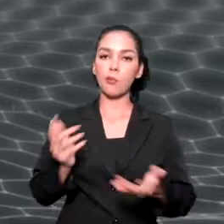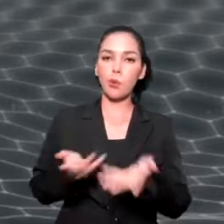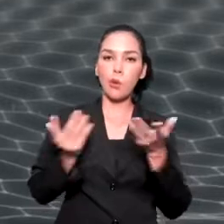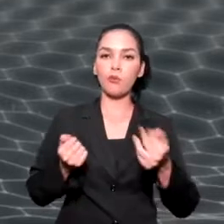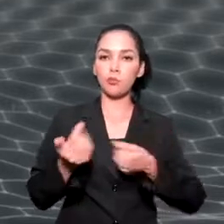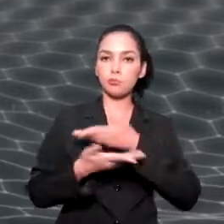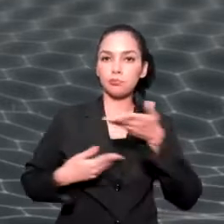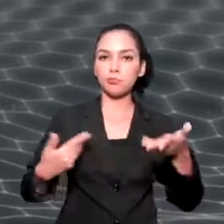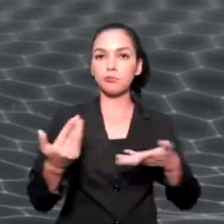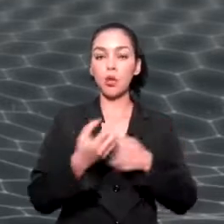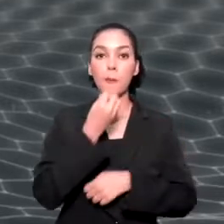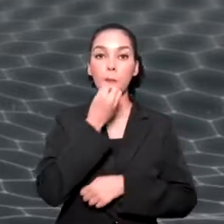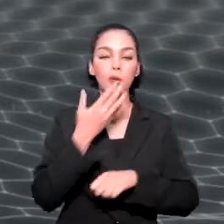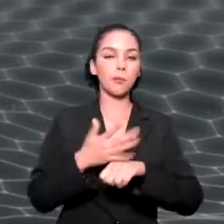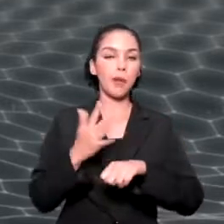Futuro,